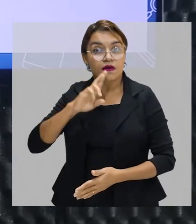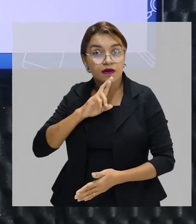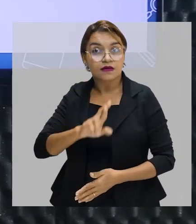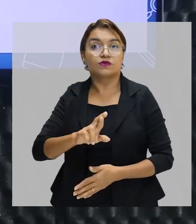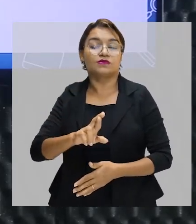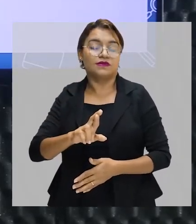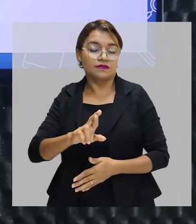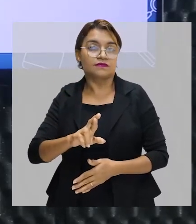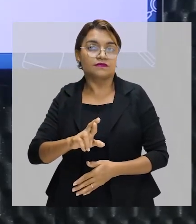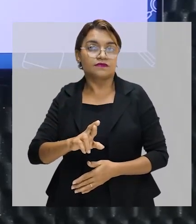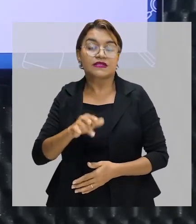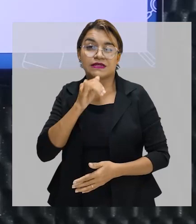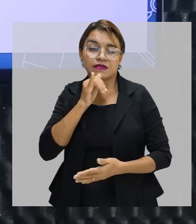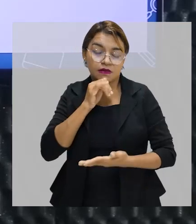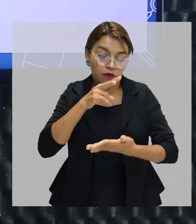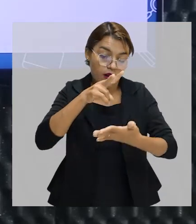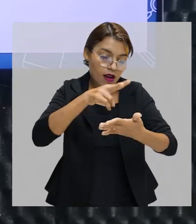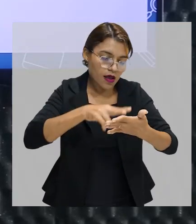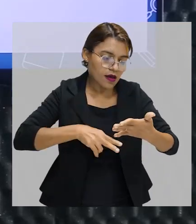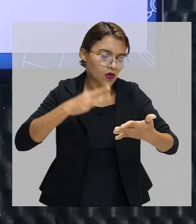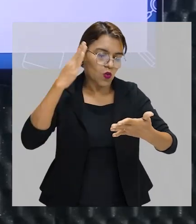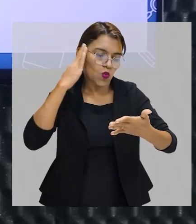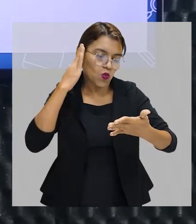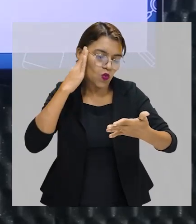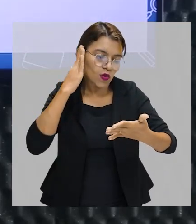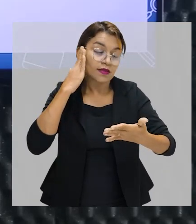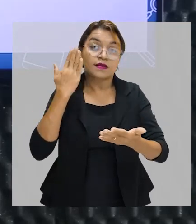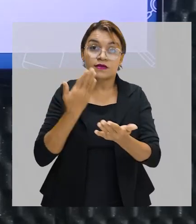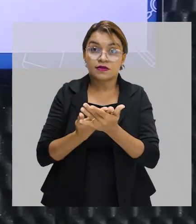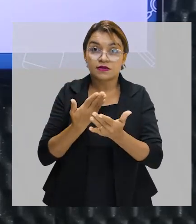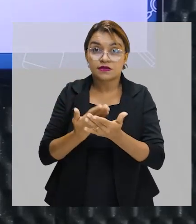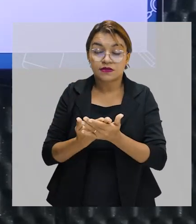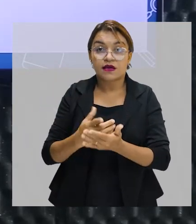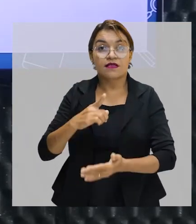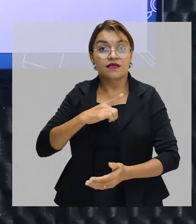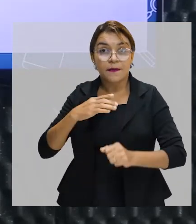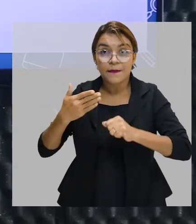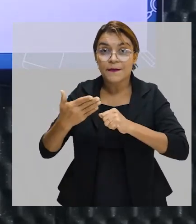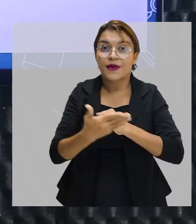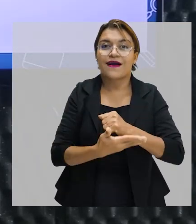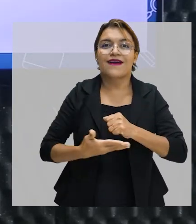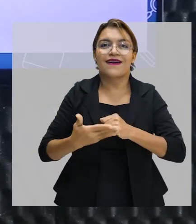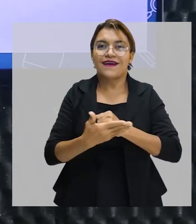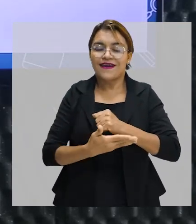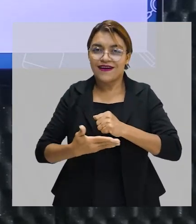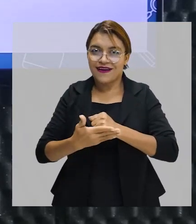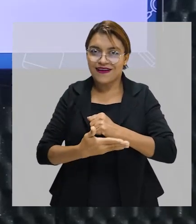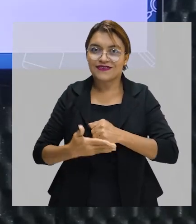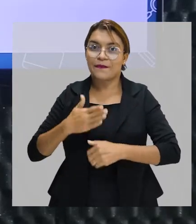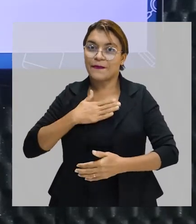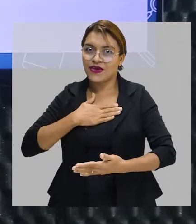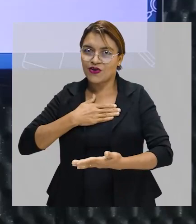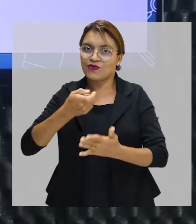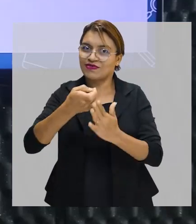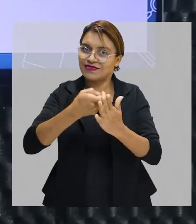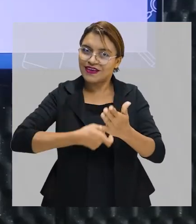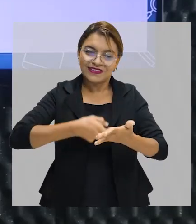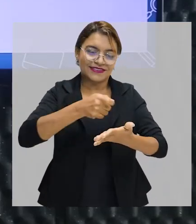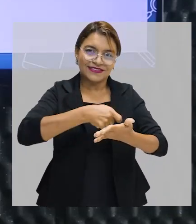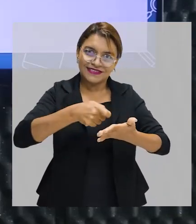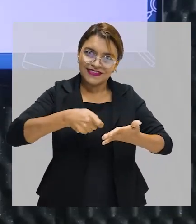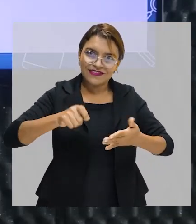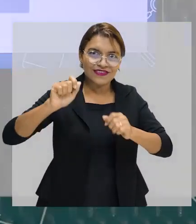sim, lendo, entendendo, estudando, eu vou ter base para escrever o meu texto sobre aquele tema,